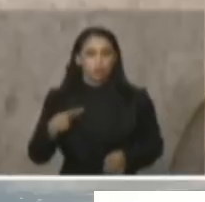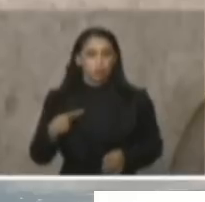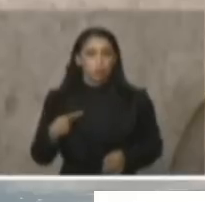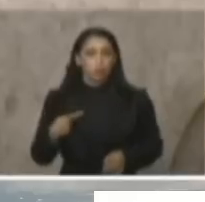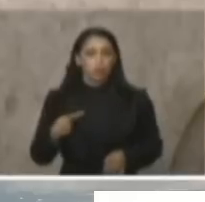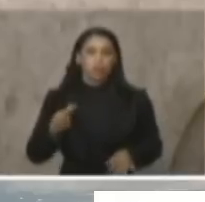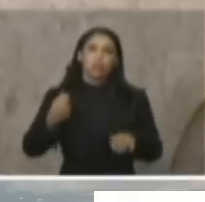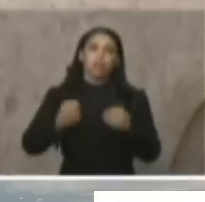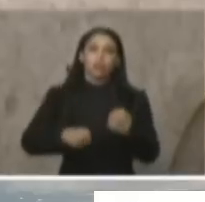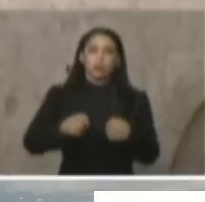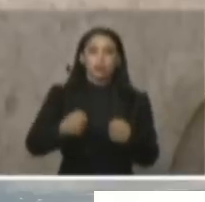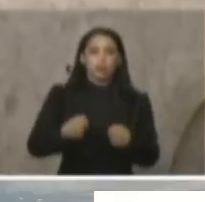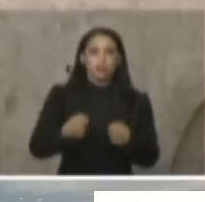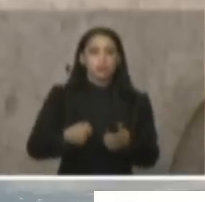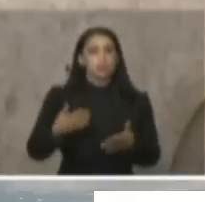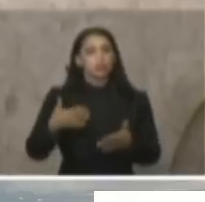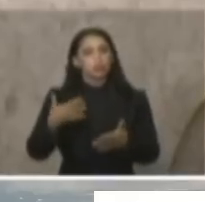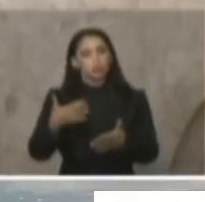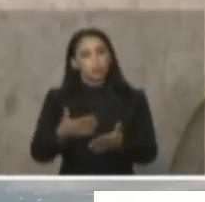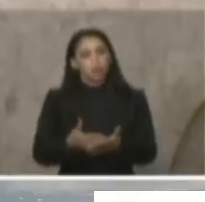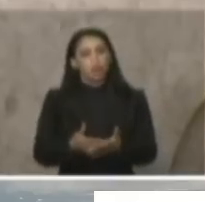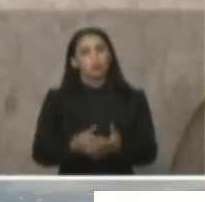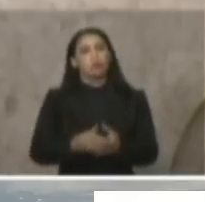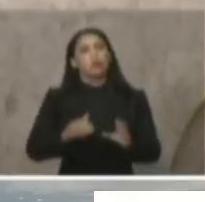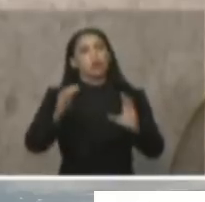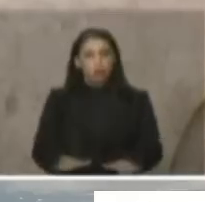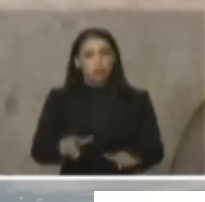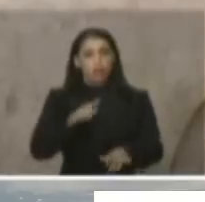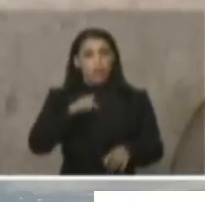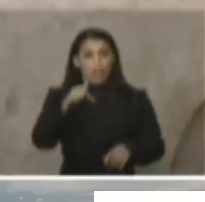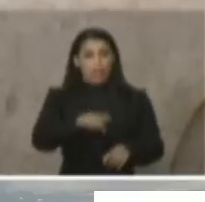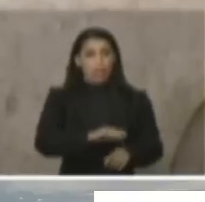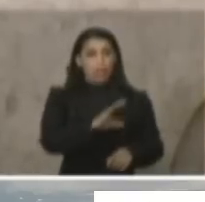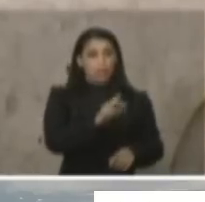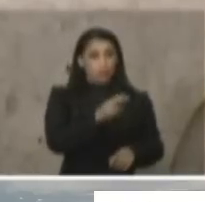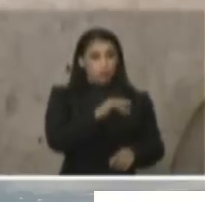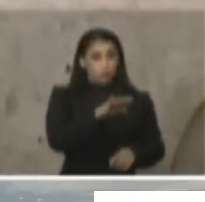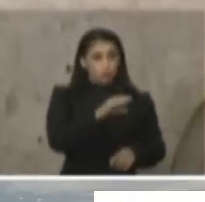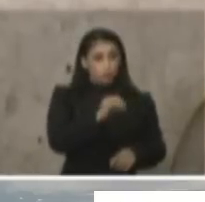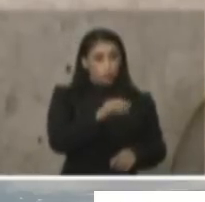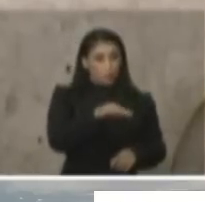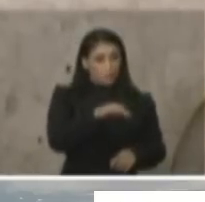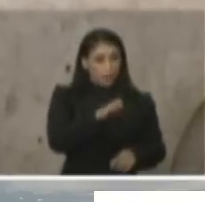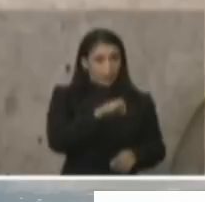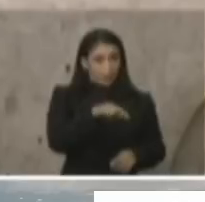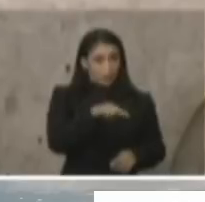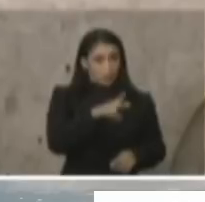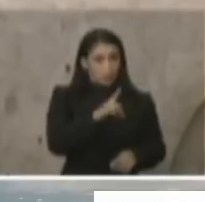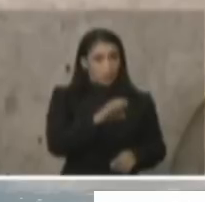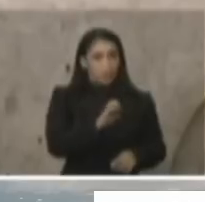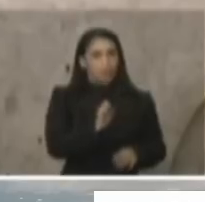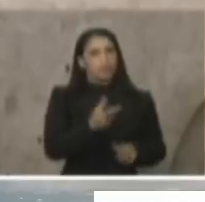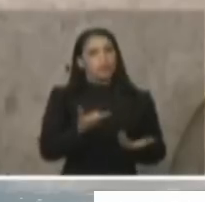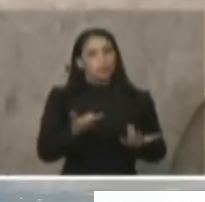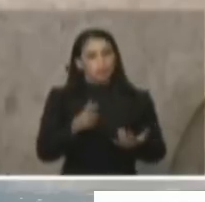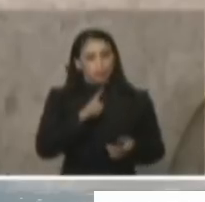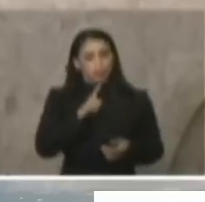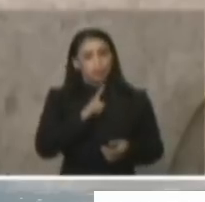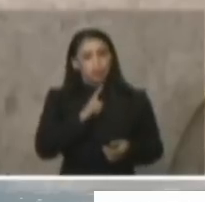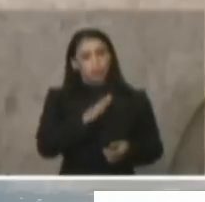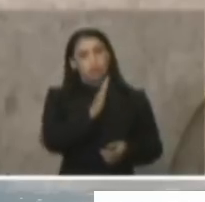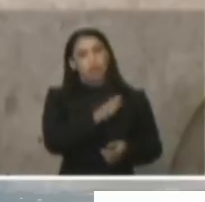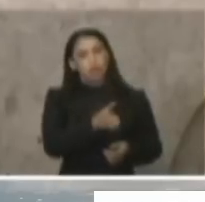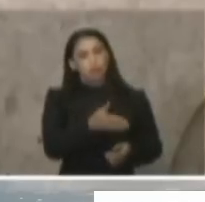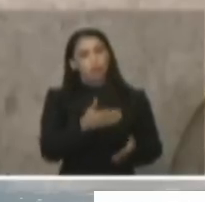é só uma sessão solene despedida do Ministro Luiz fux tem matéria para ser discutida entre os ministros eles vão discutir uma